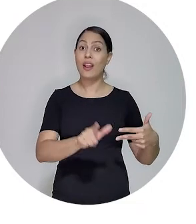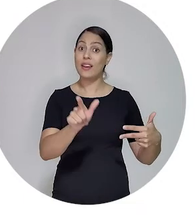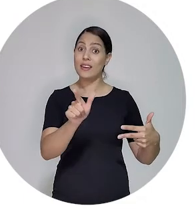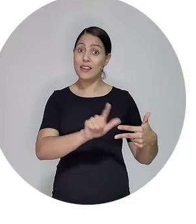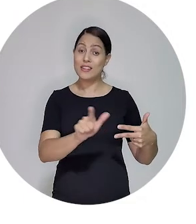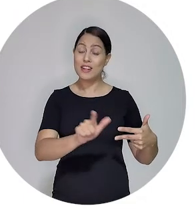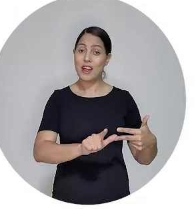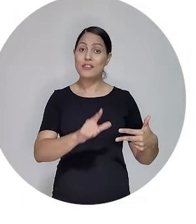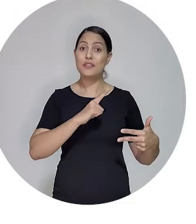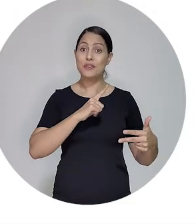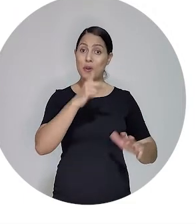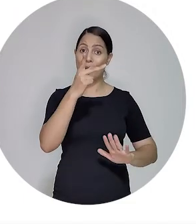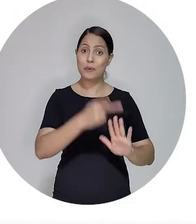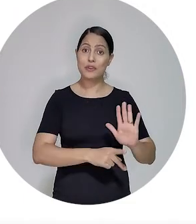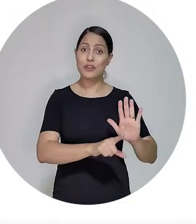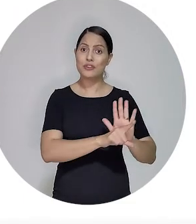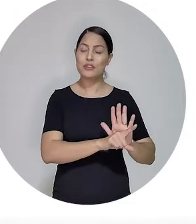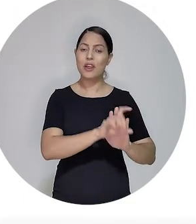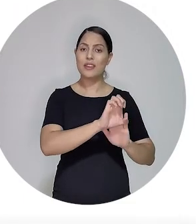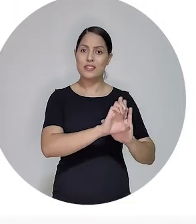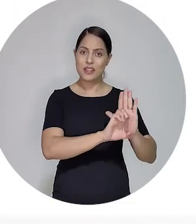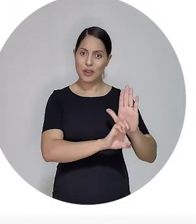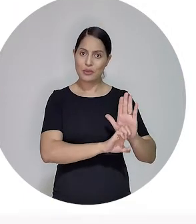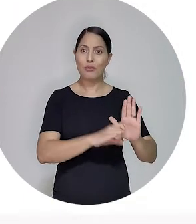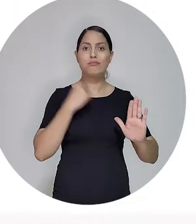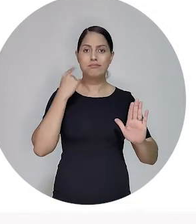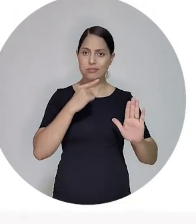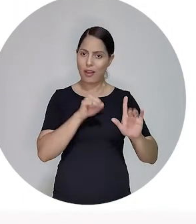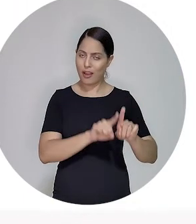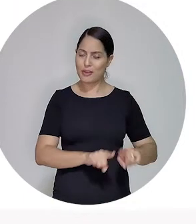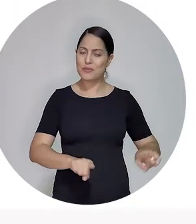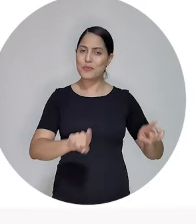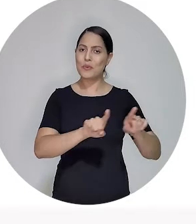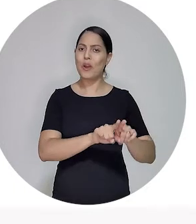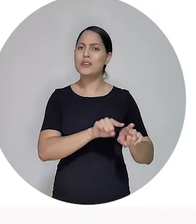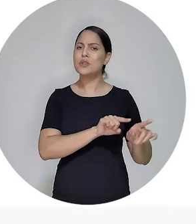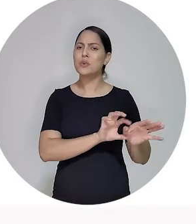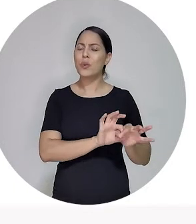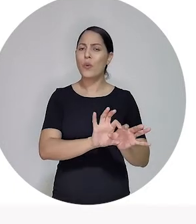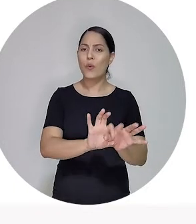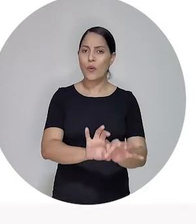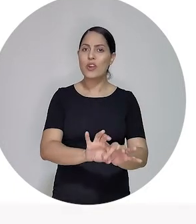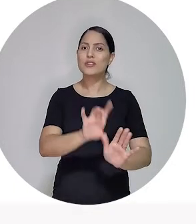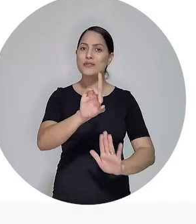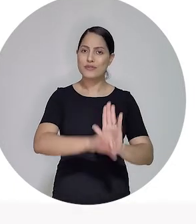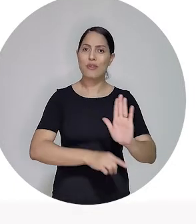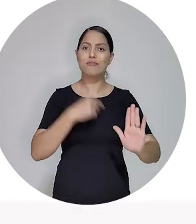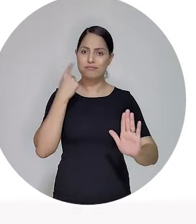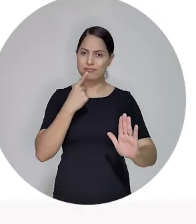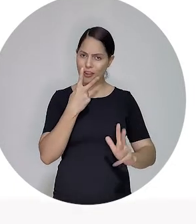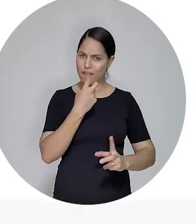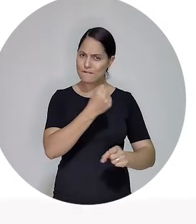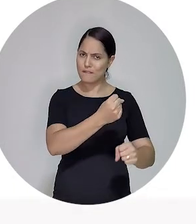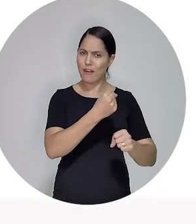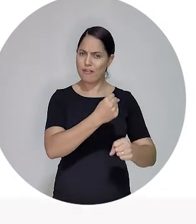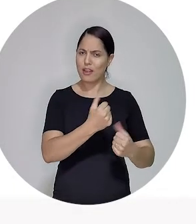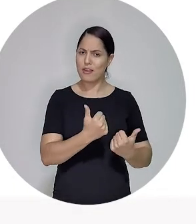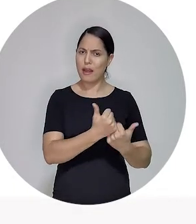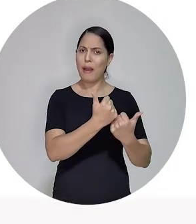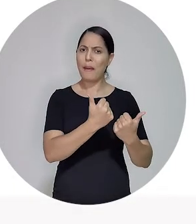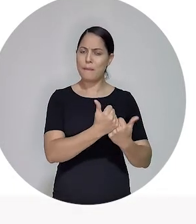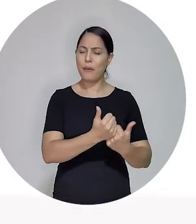no Legislativo, com a aprovação do projeto que atualiza o Estatuto da Advocacia de modo a fortalecer as prerrogativas,